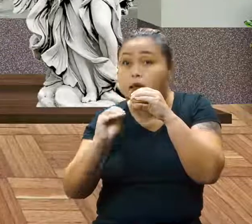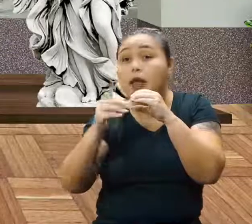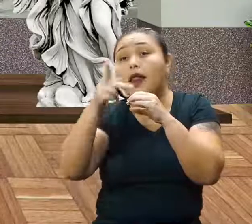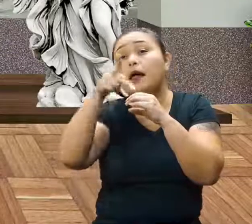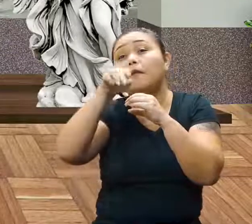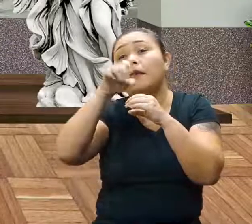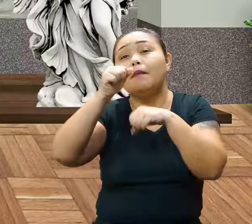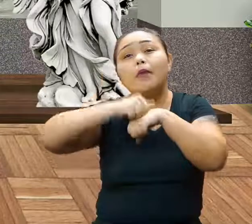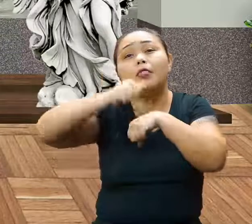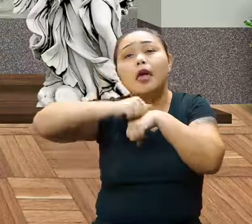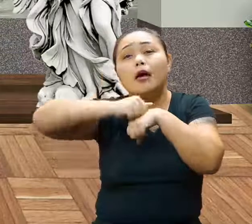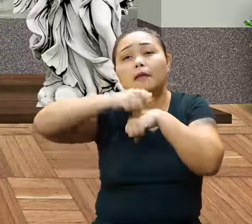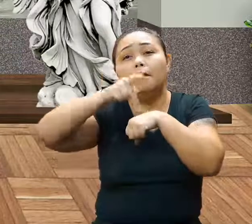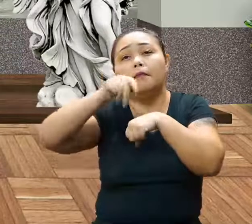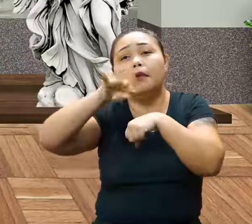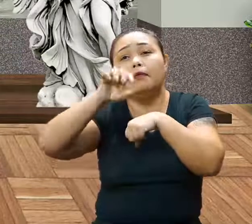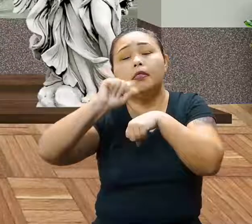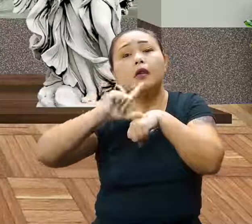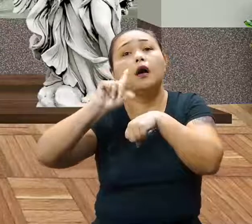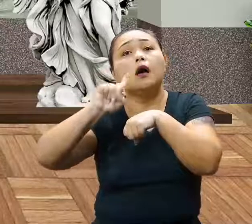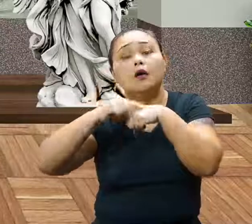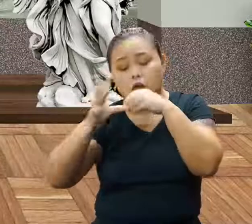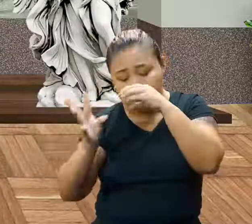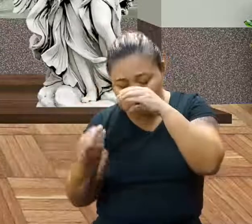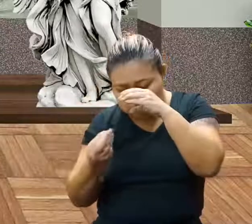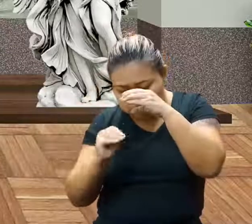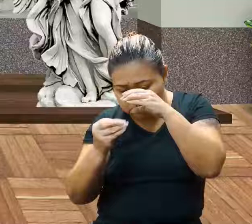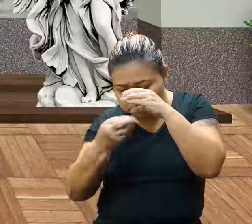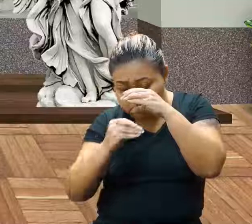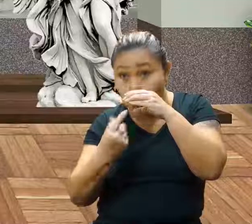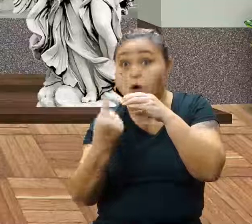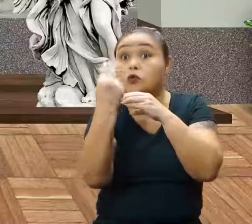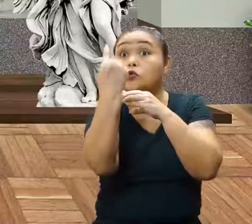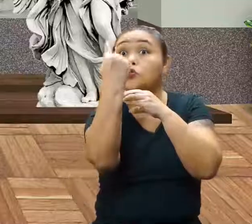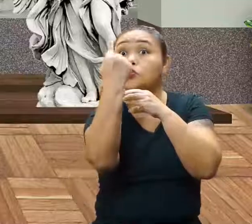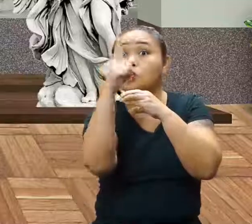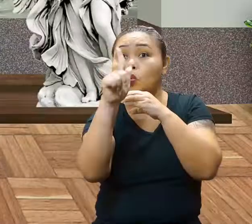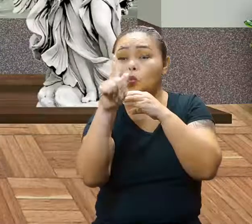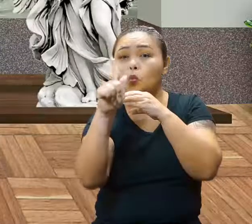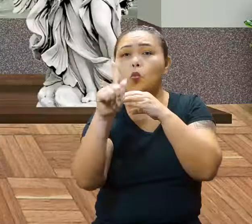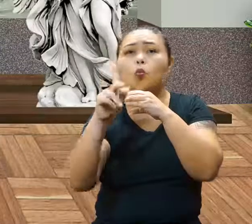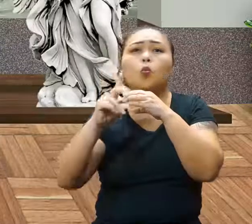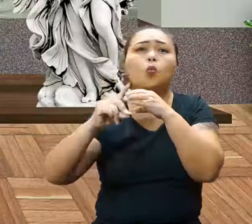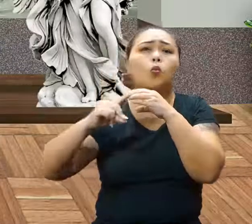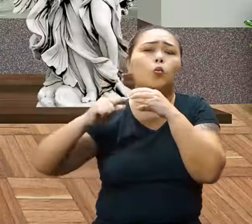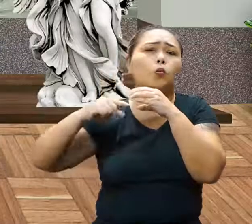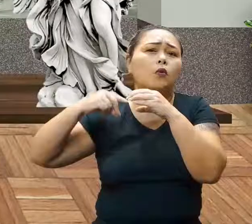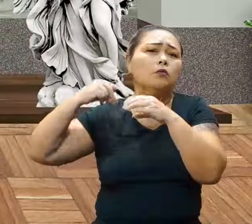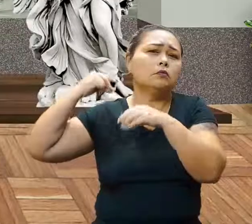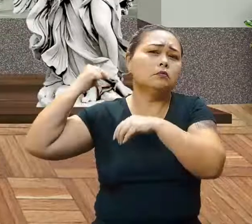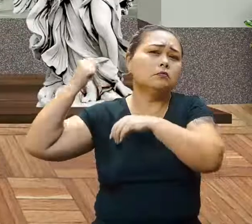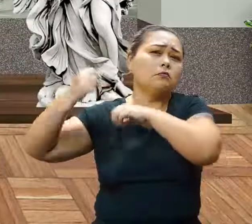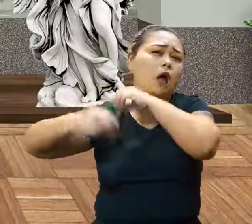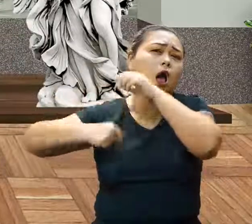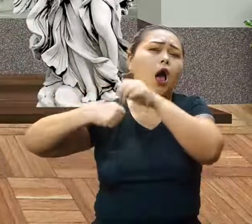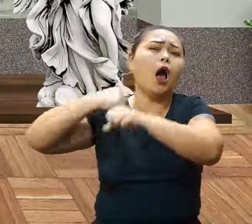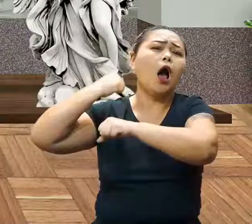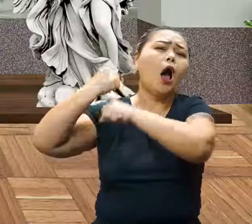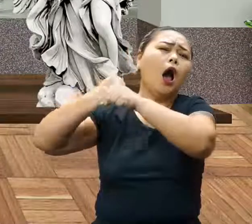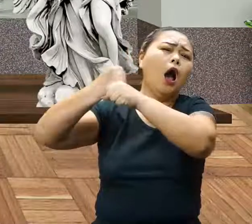E um detalhe, a formação de um grão leva aí, ó, milhares de